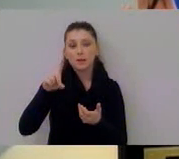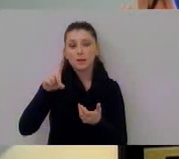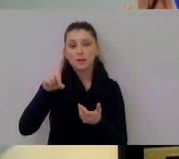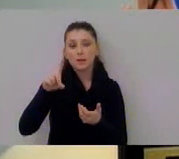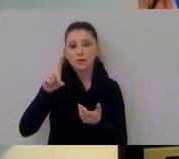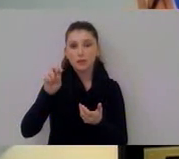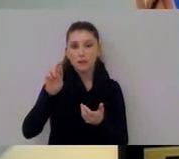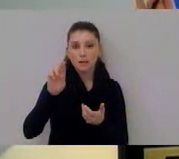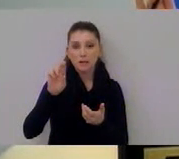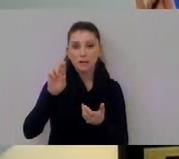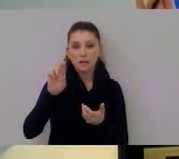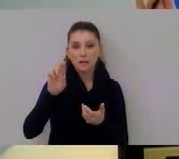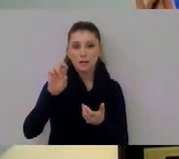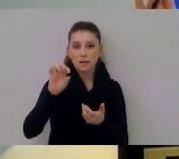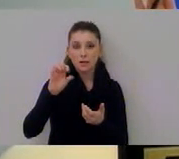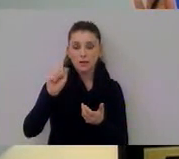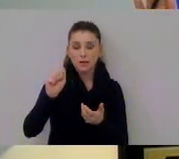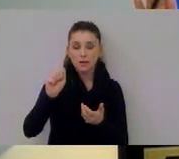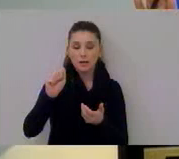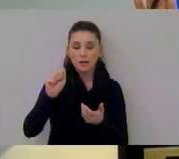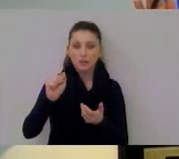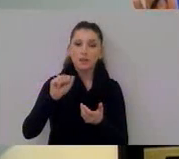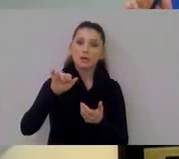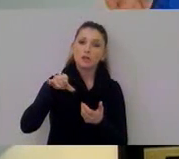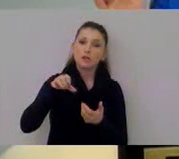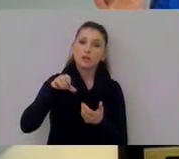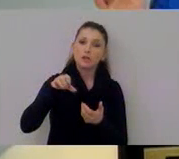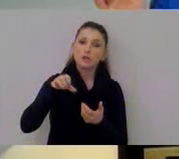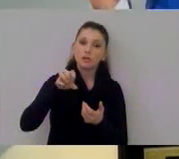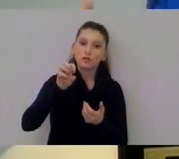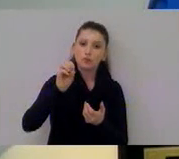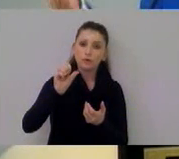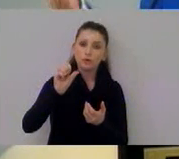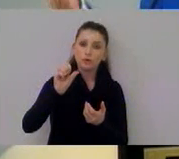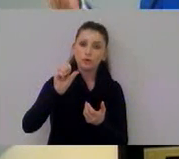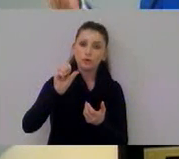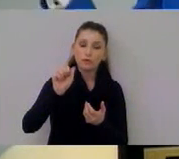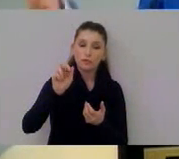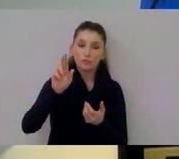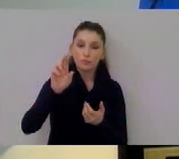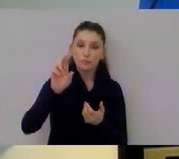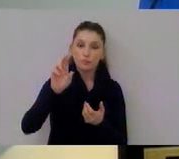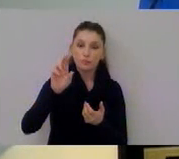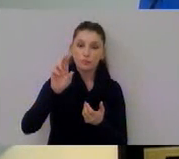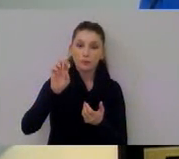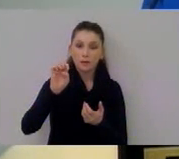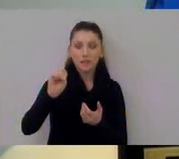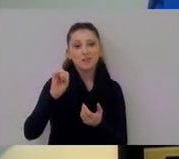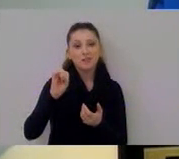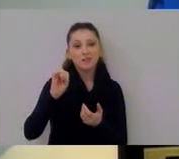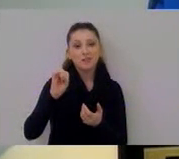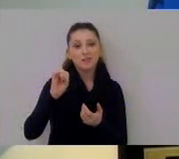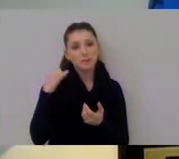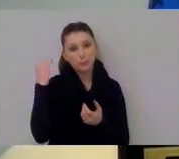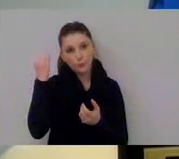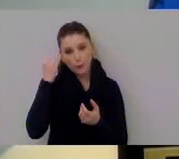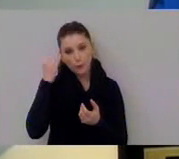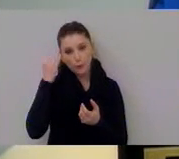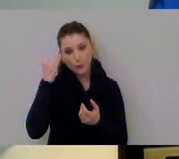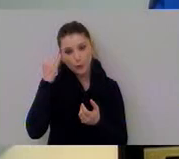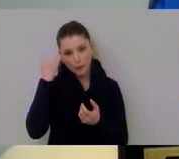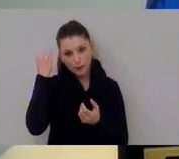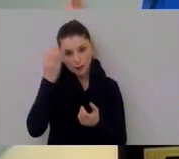a importância de vocês estarem nessa noite, nessa casa